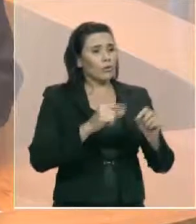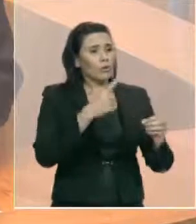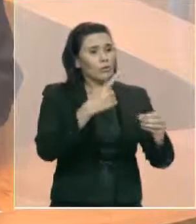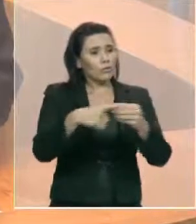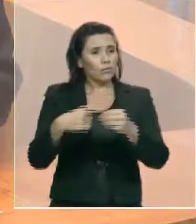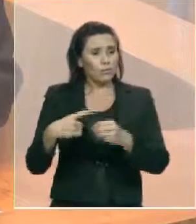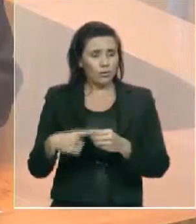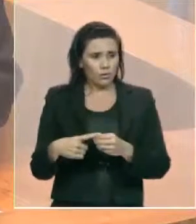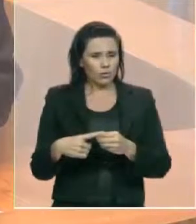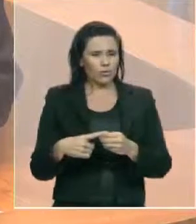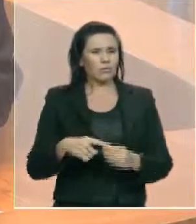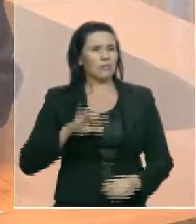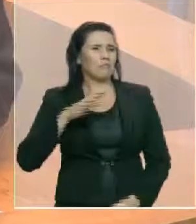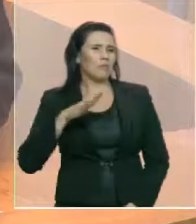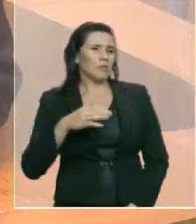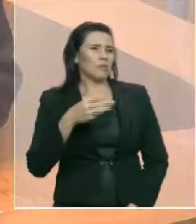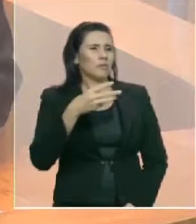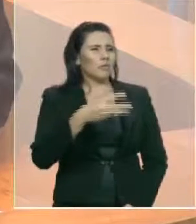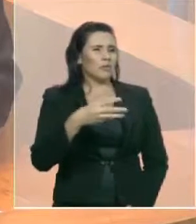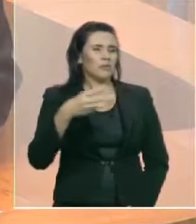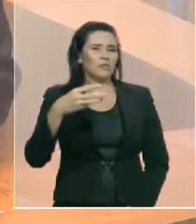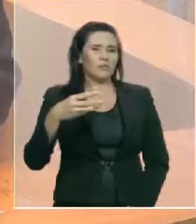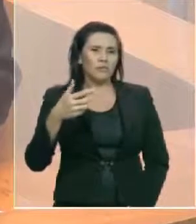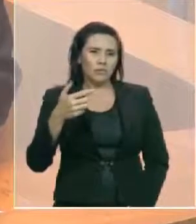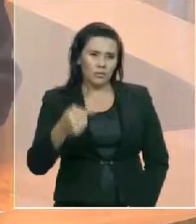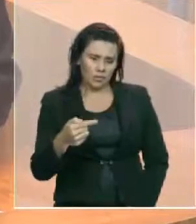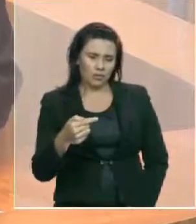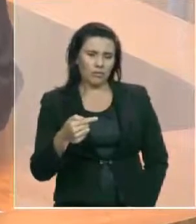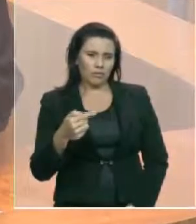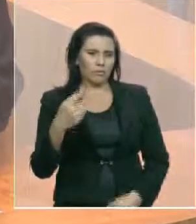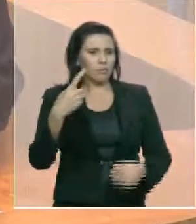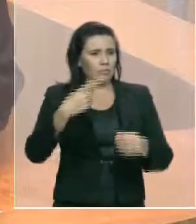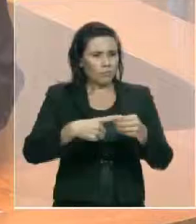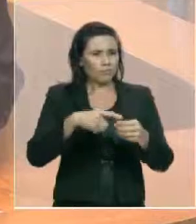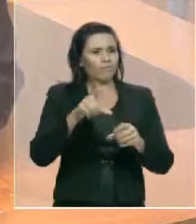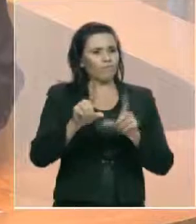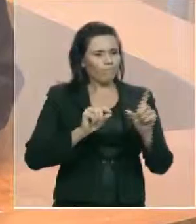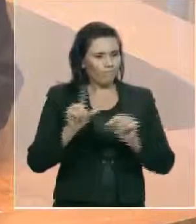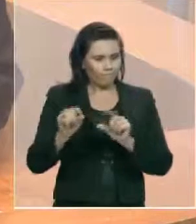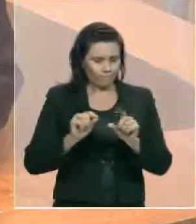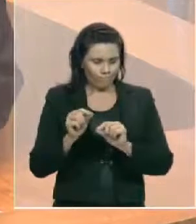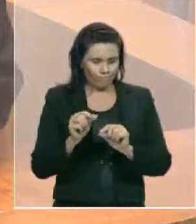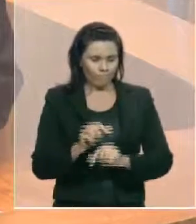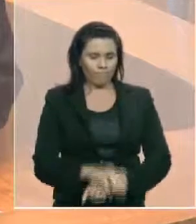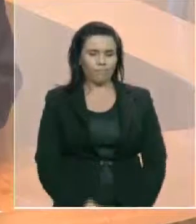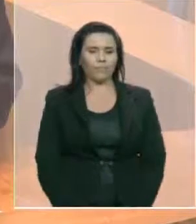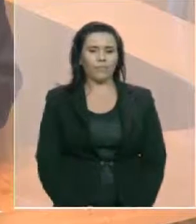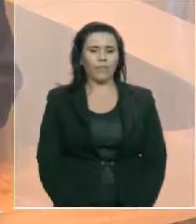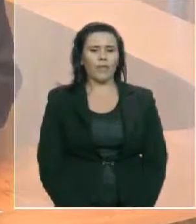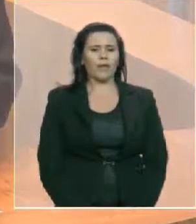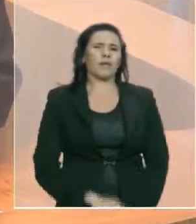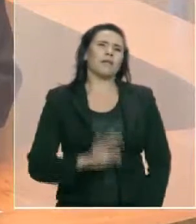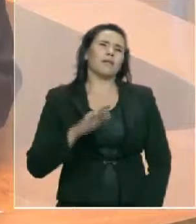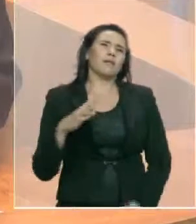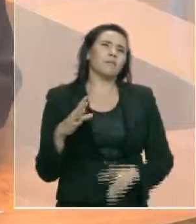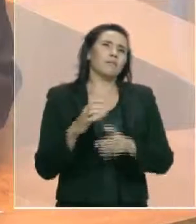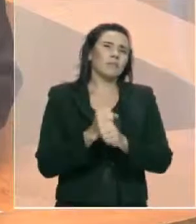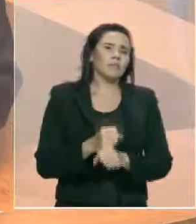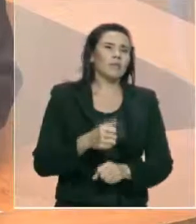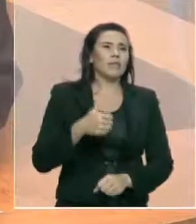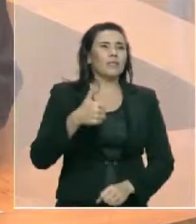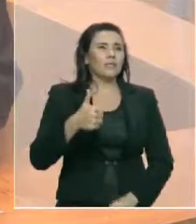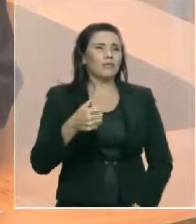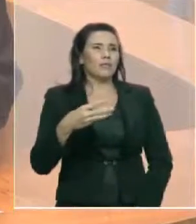selecionados, 337 municípios selecionados. Desse total, 139 são do